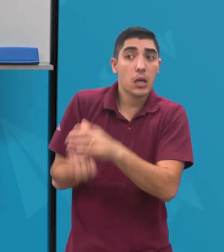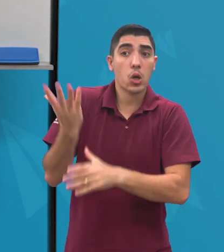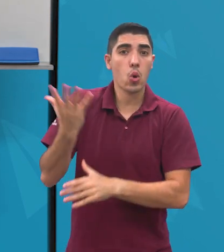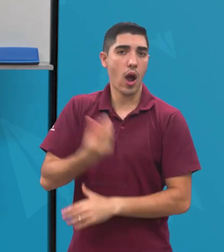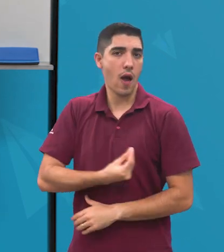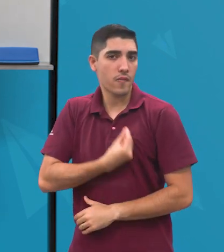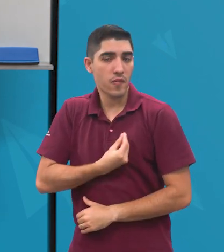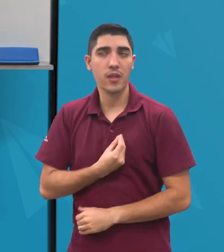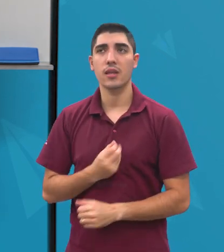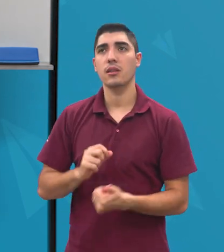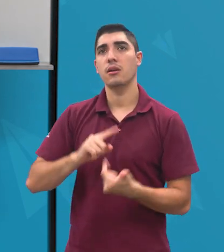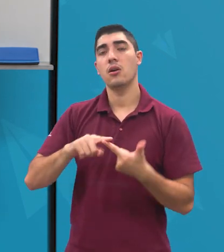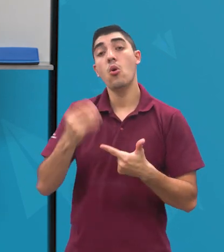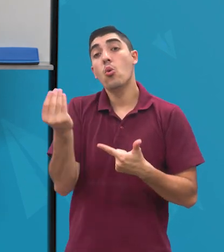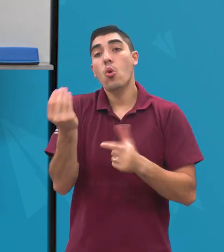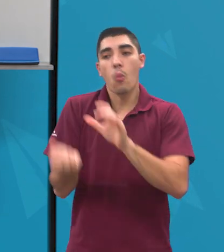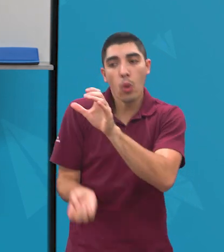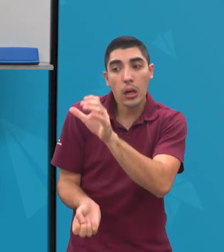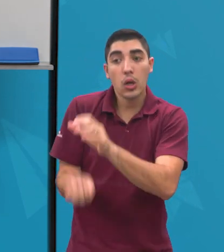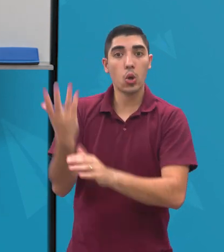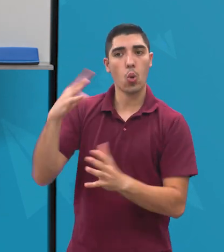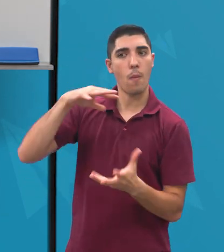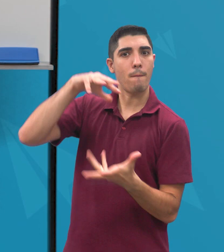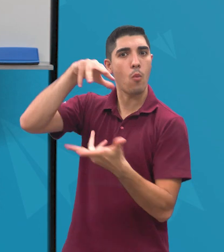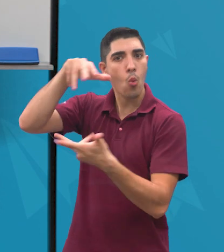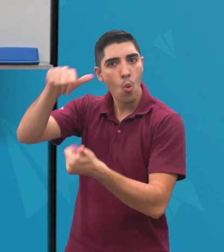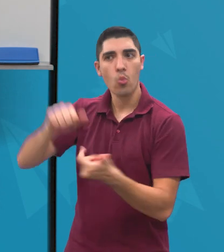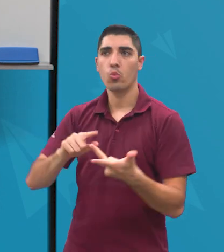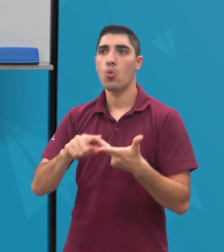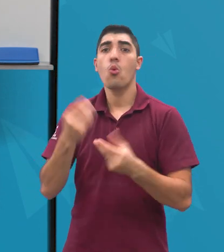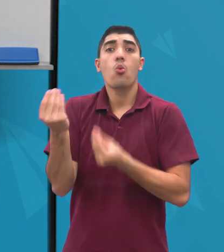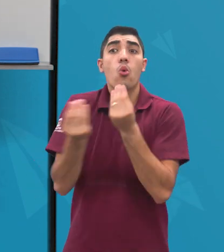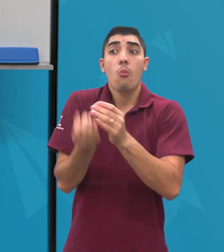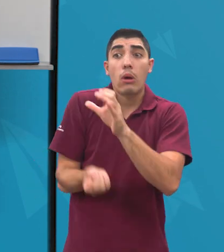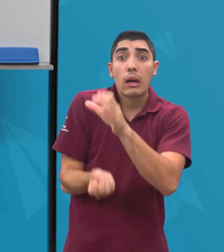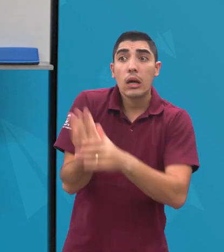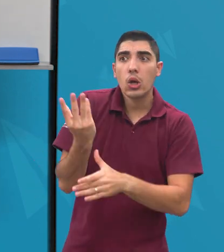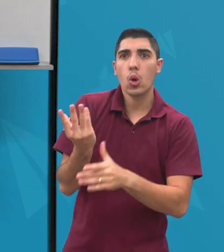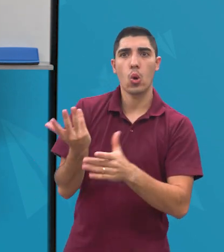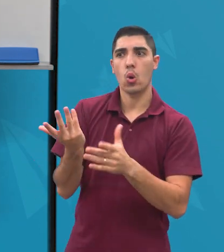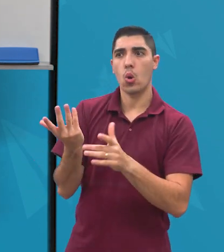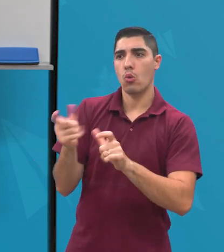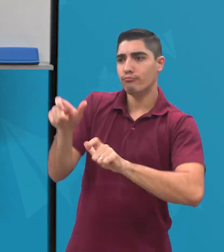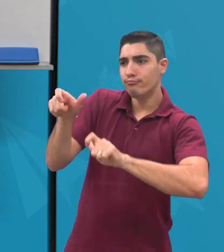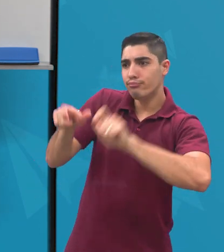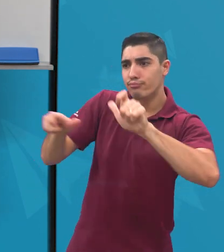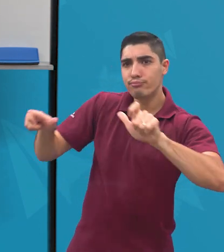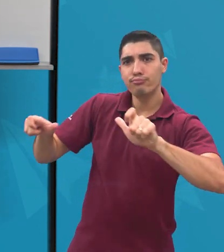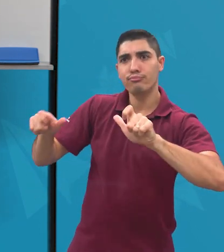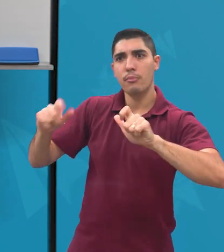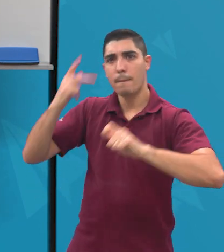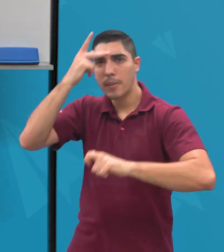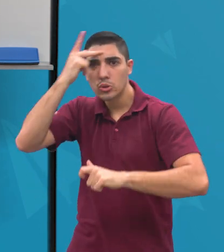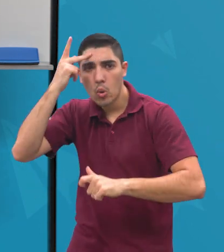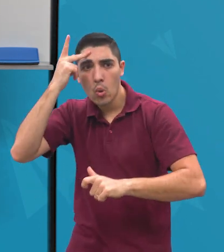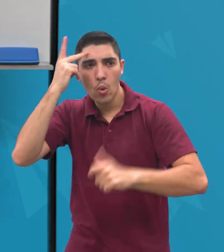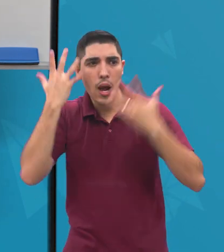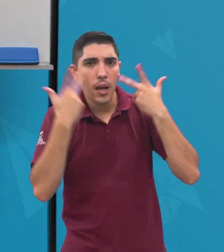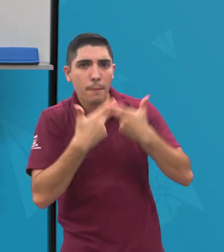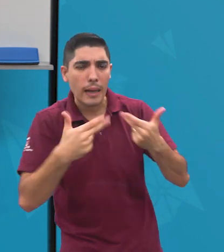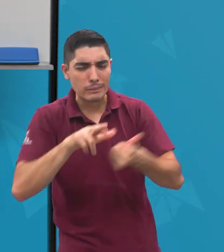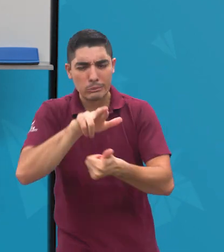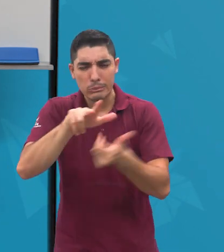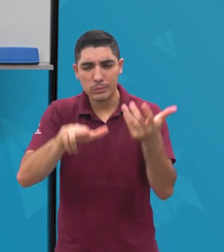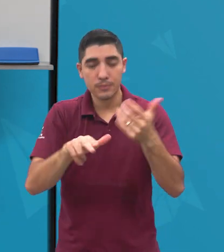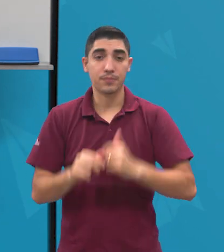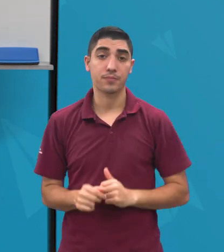criação das coisas, dos mundos, dos seres. É possível a gente dizer que o mito,